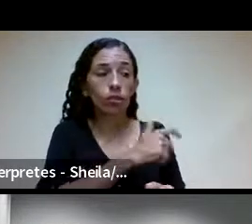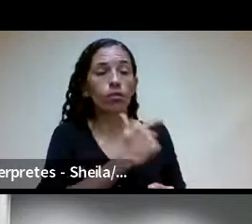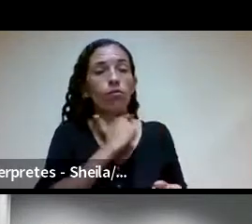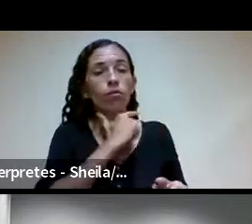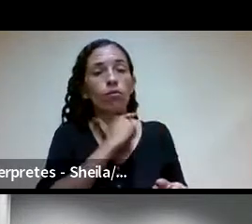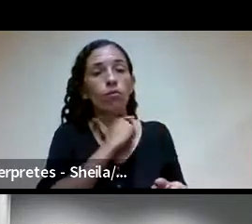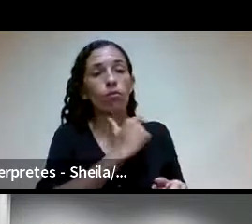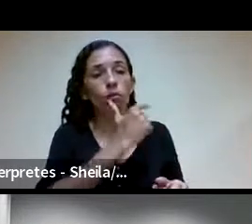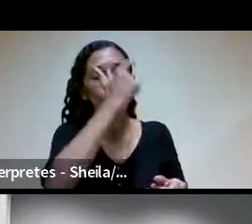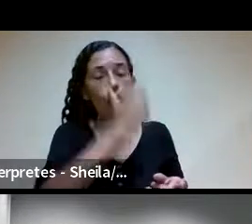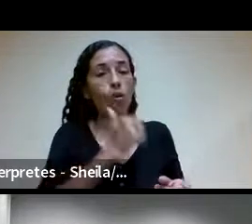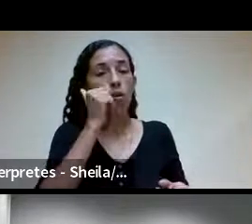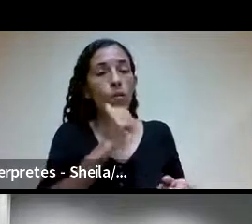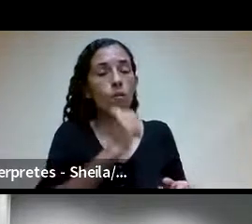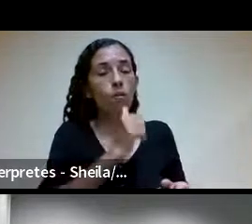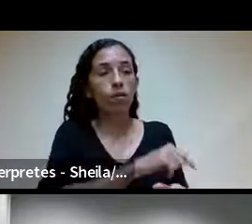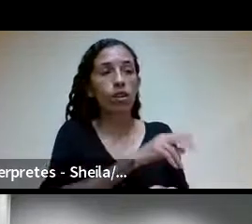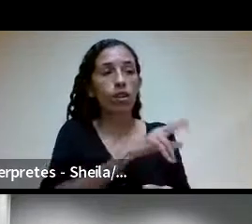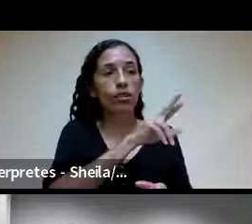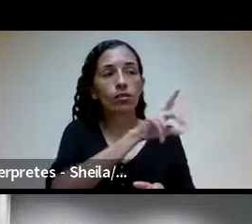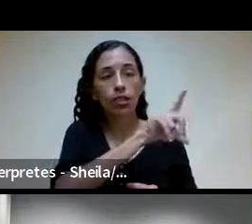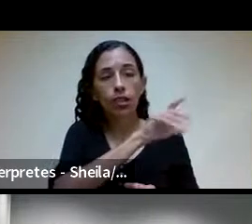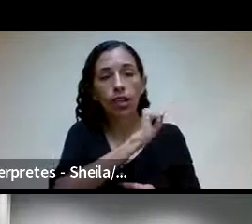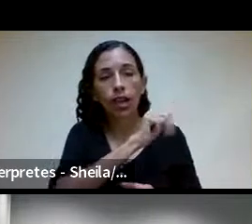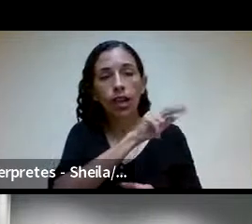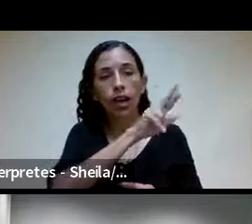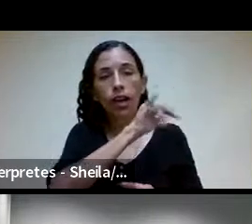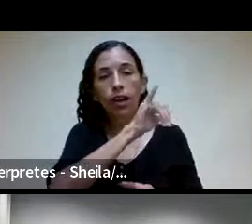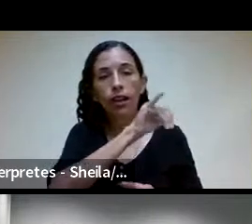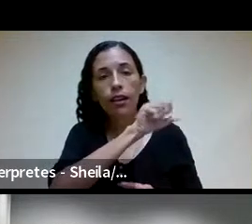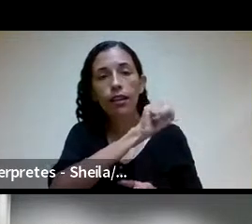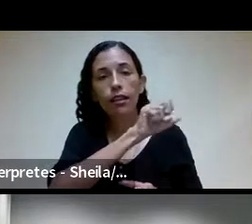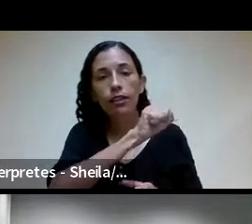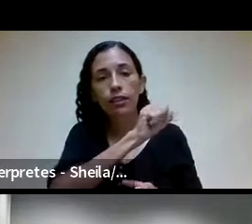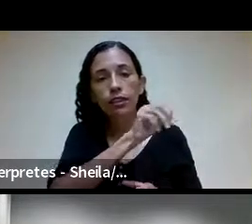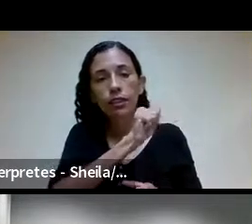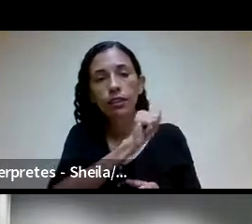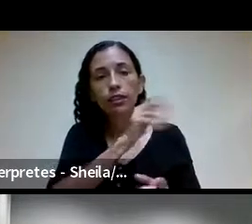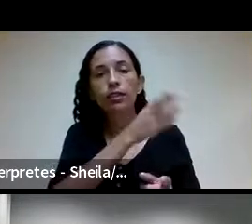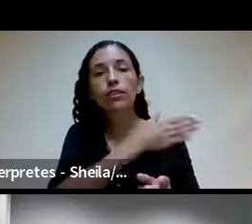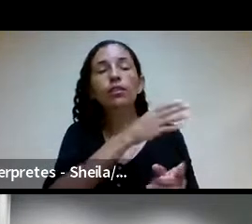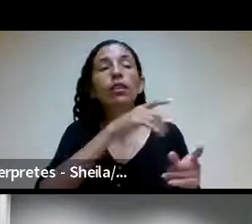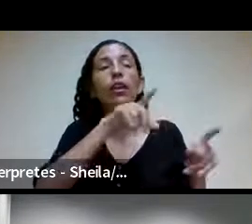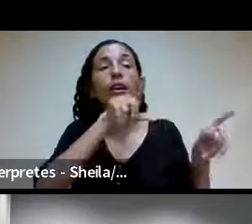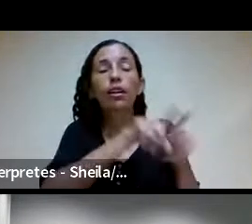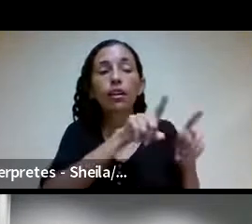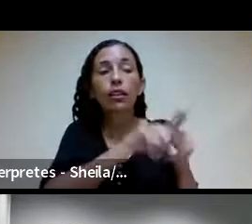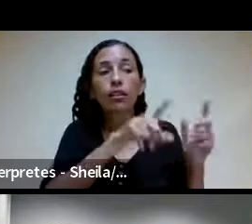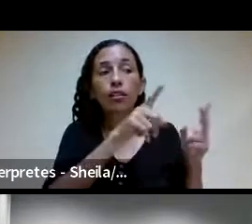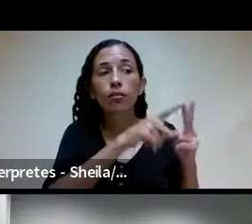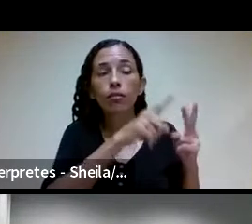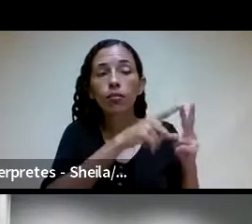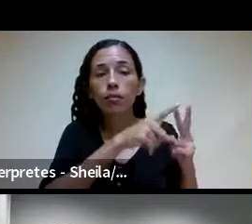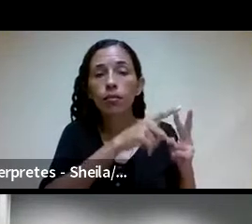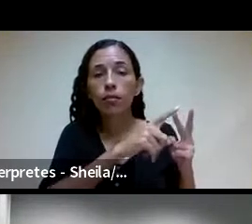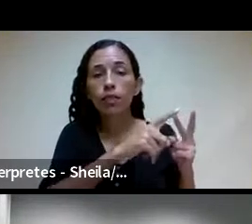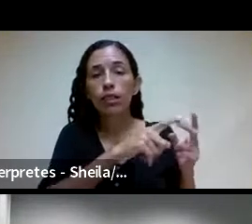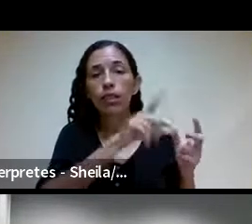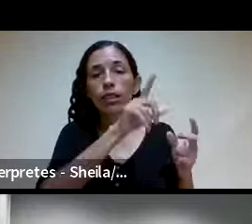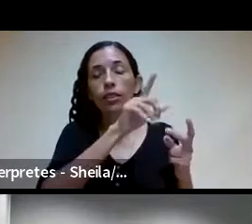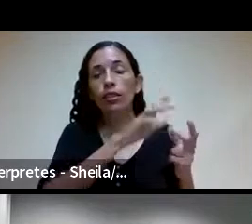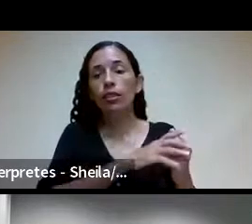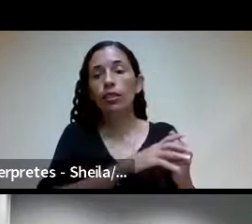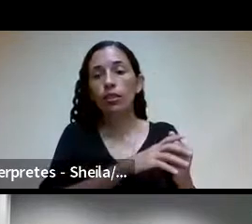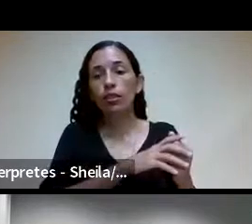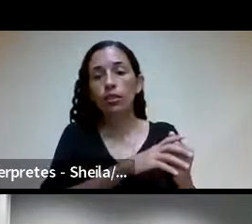1 e 8 votos, respectivamente, cupo consignar que esse fato não ocorreu de forma exclusiva com as candidatas tidas como laranjas,